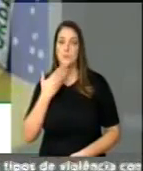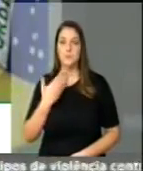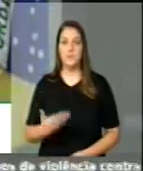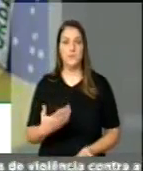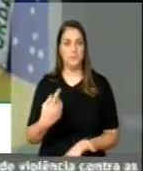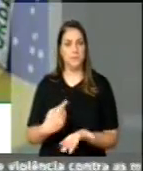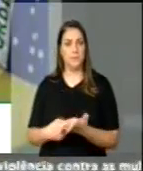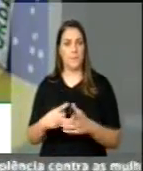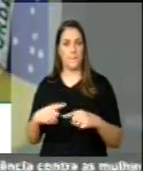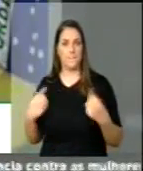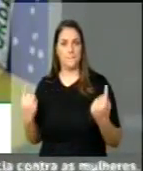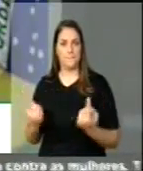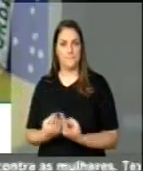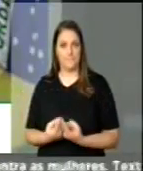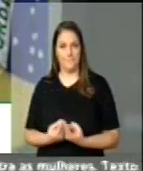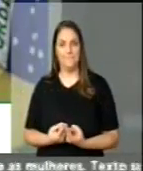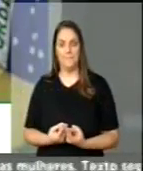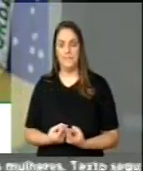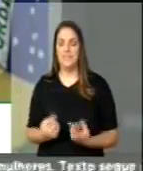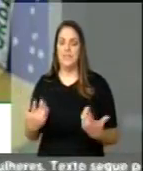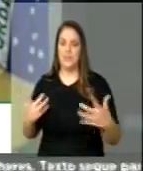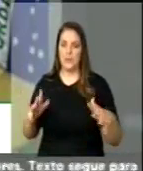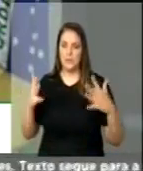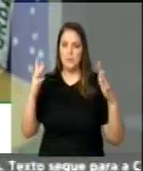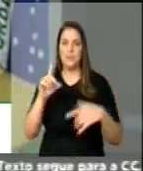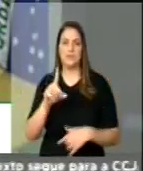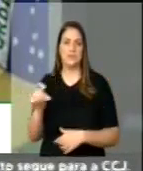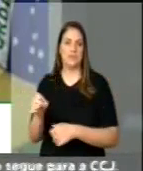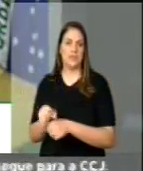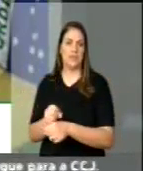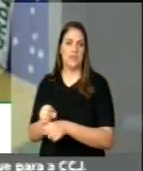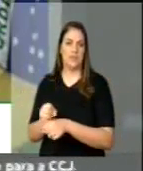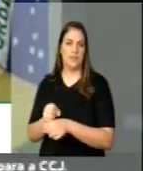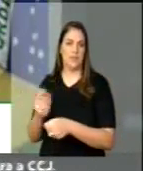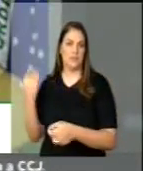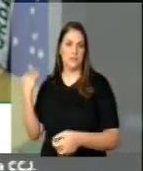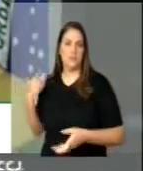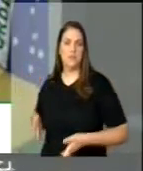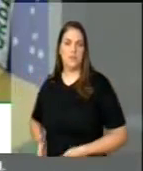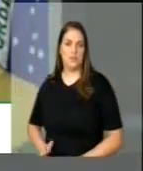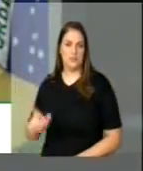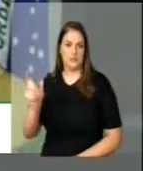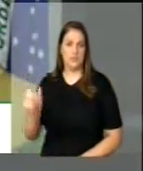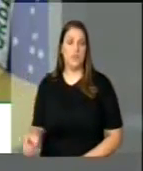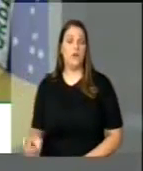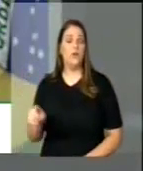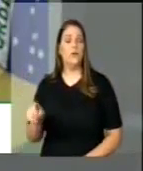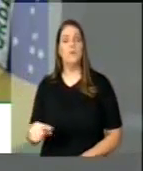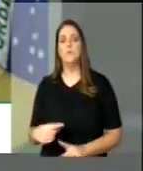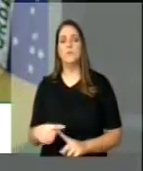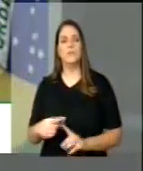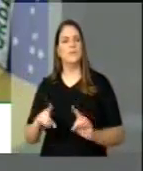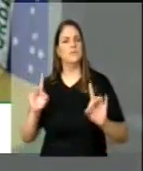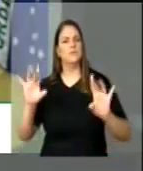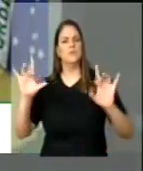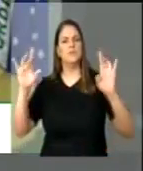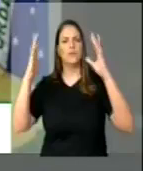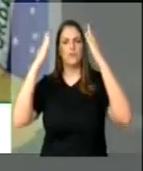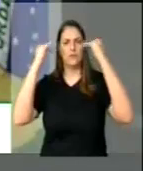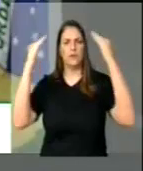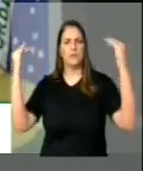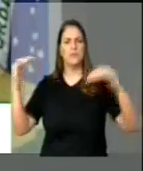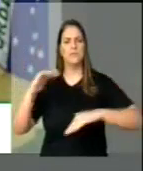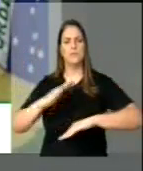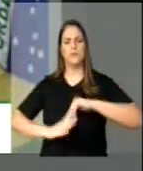de nascimento do economista Roberto de Oliveira Campos, por ter sido ele um dos mais brilhantes economistas, além do